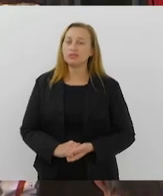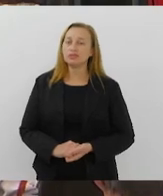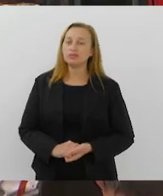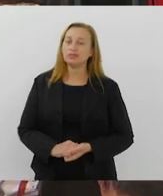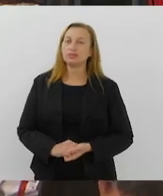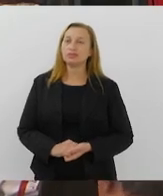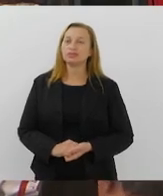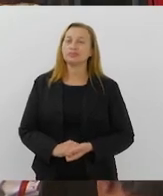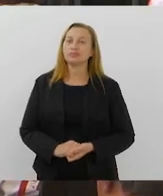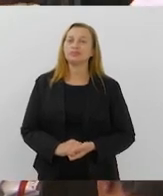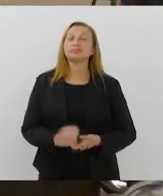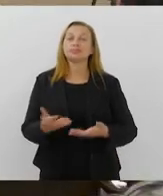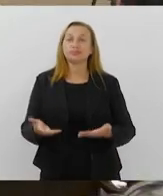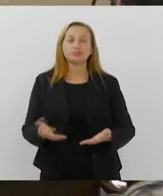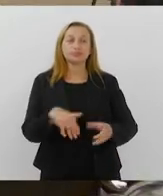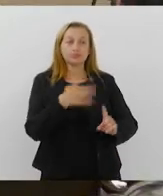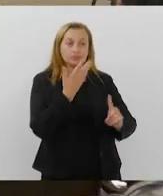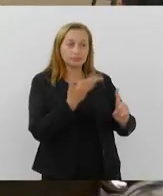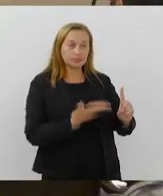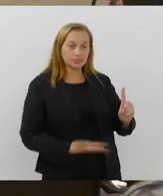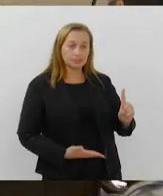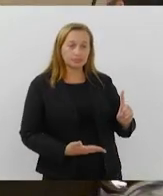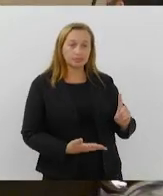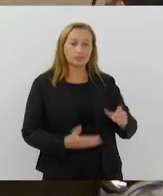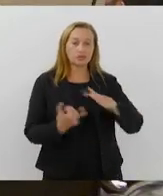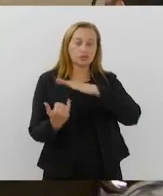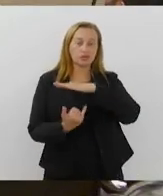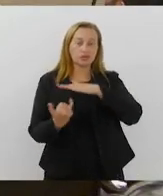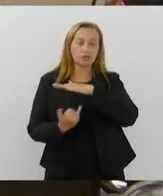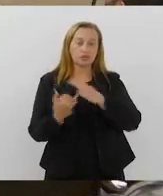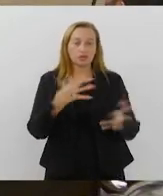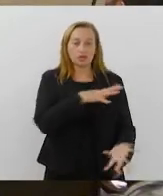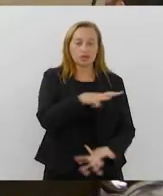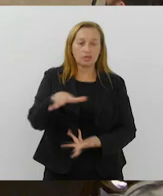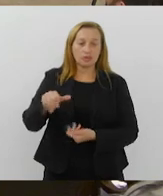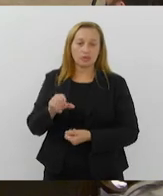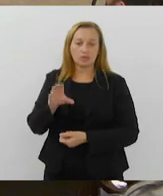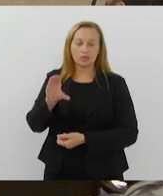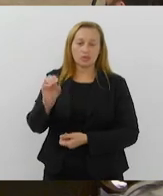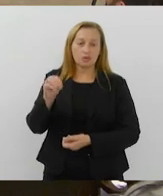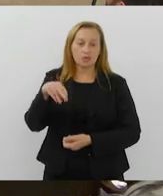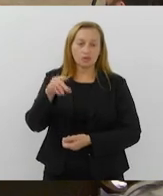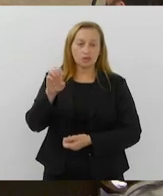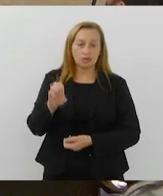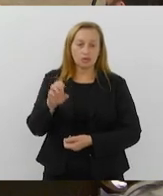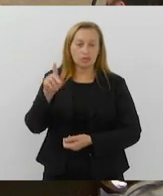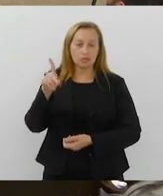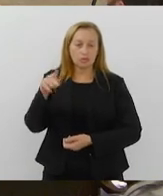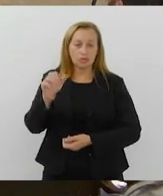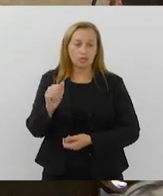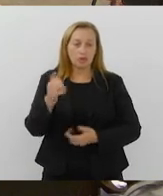A próxima honraria a ser entregue pelo Instituto Internacional Condicoma será a Comenda de Apoio ao Esporte.